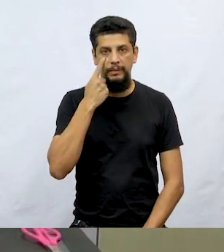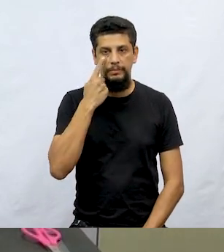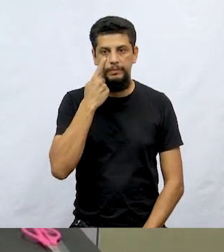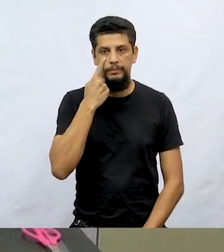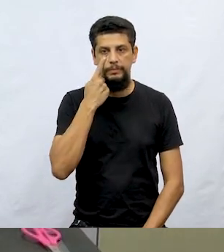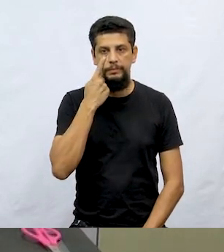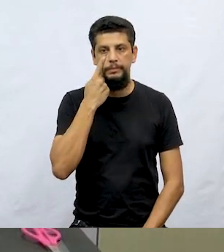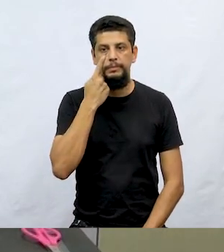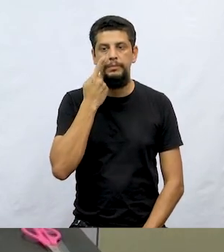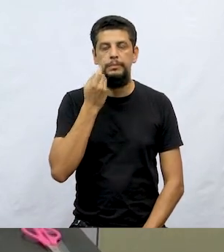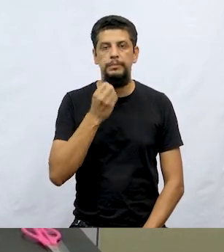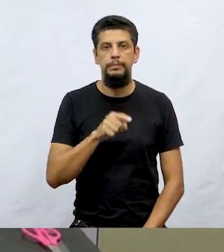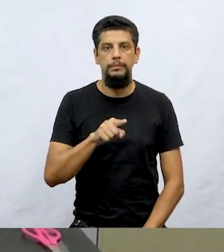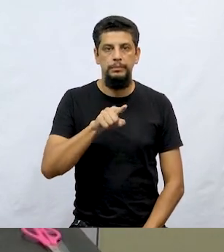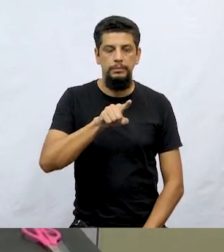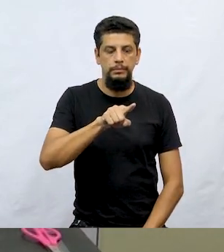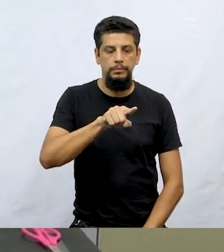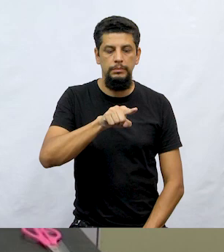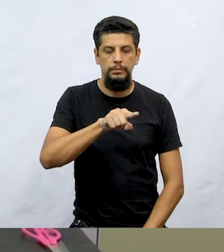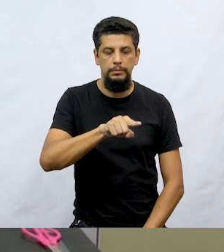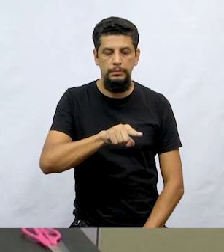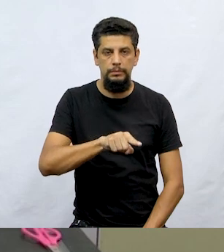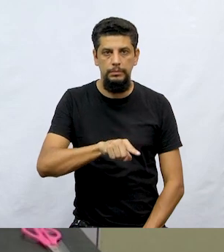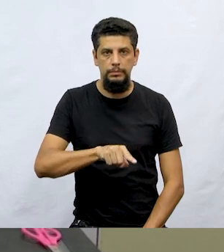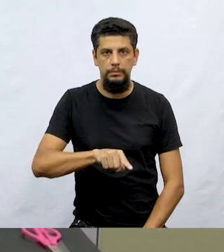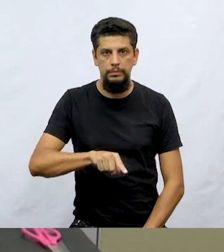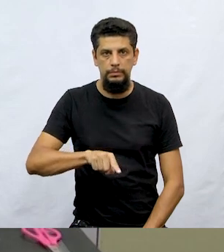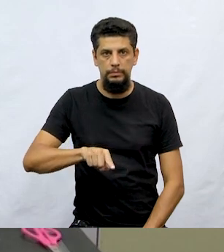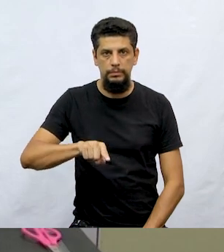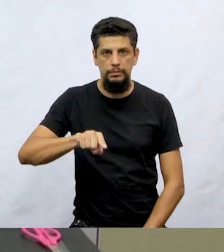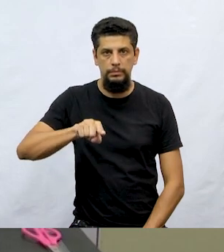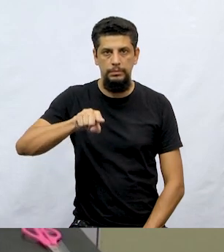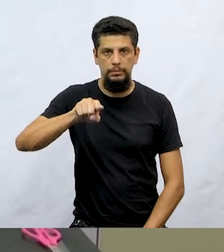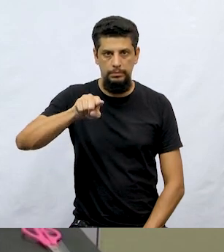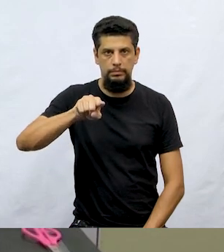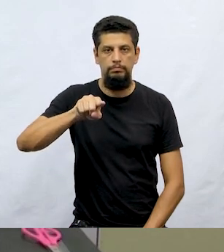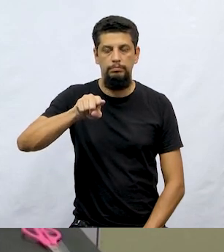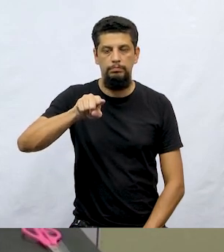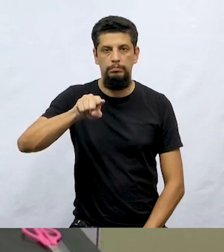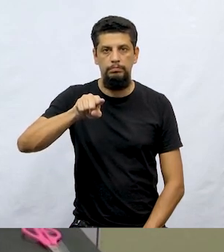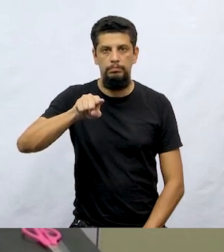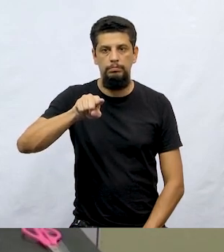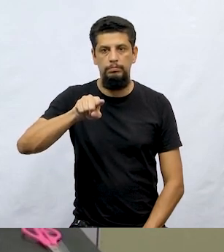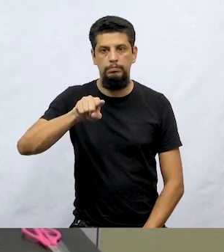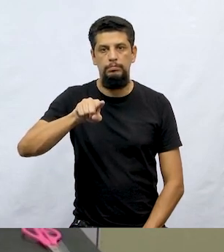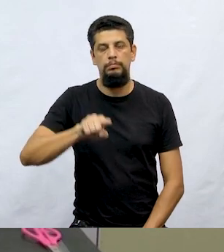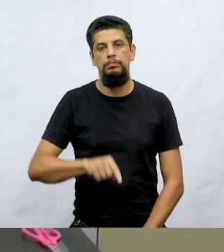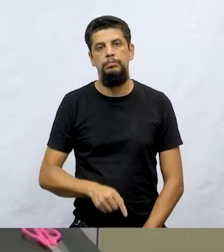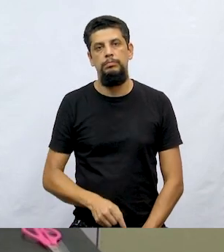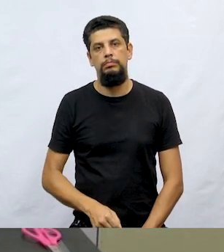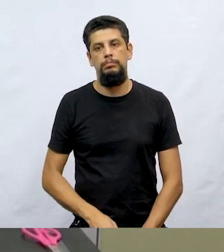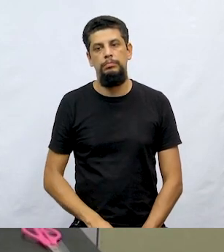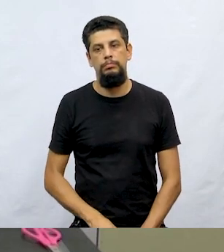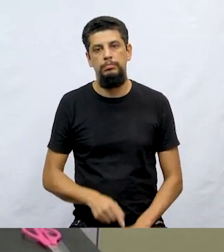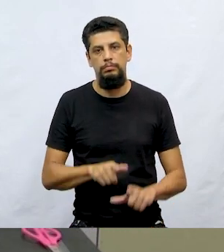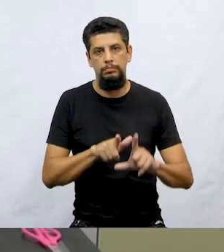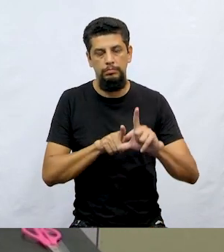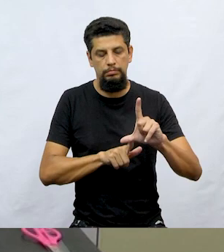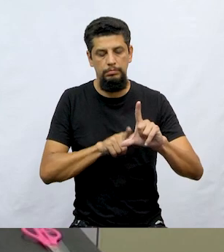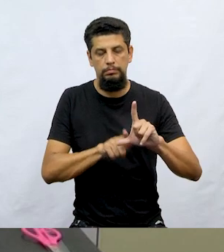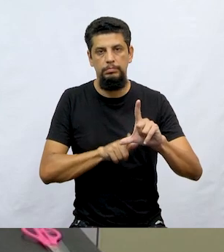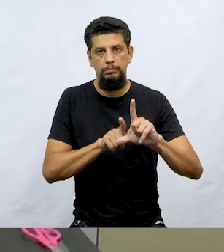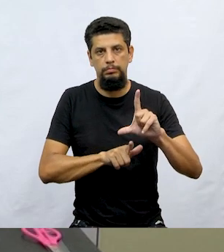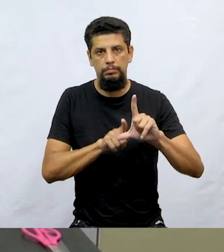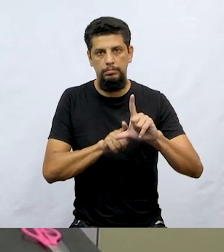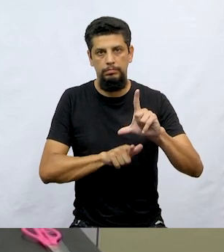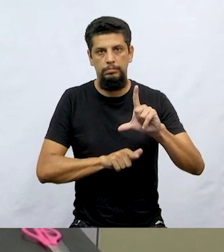Vamos lá, então? Vamos lá. Também fazia aqui. Uma voltona que a gente deu. Olha só